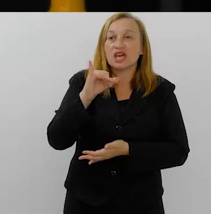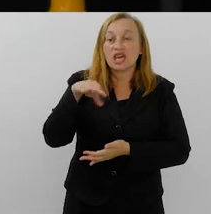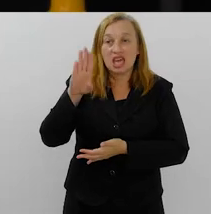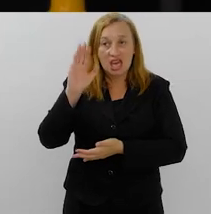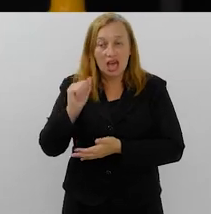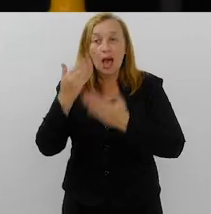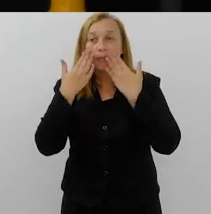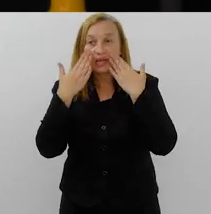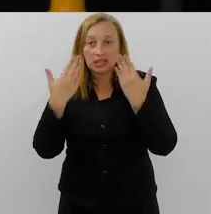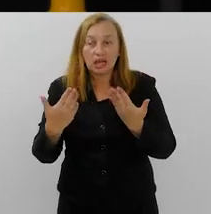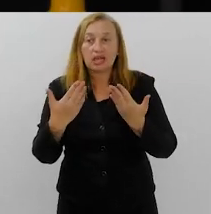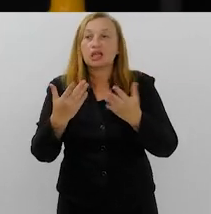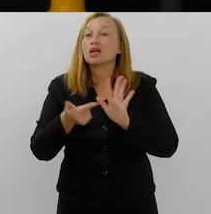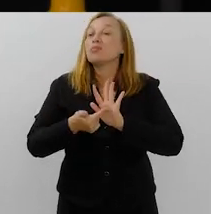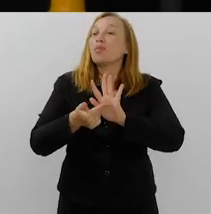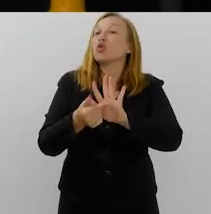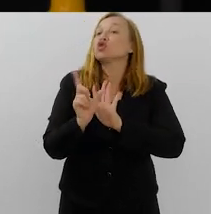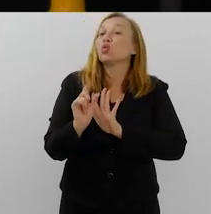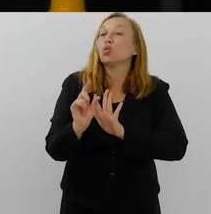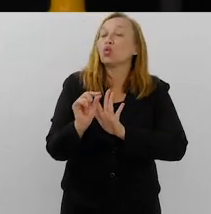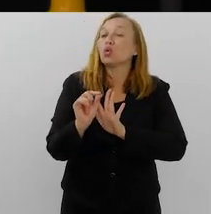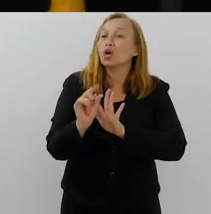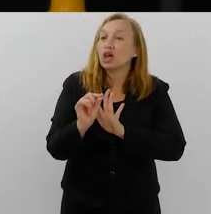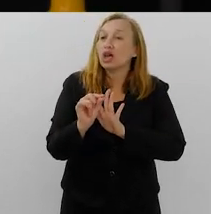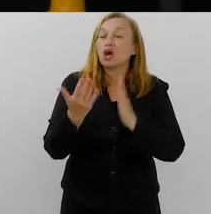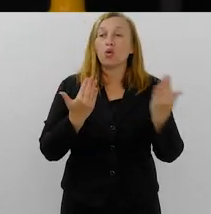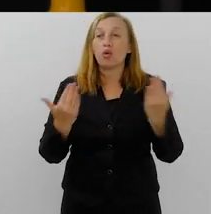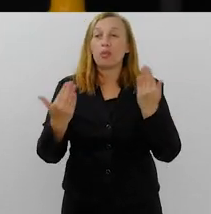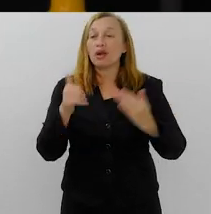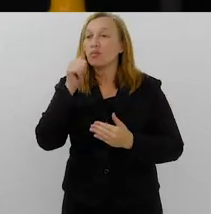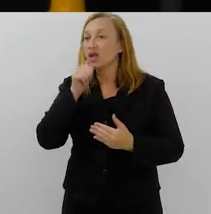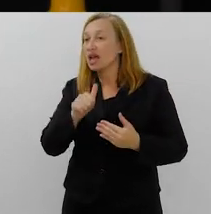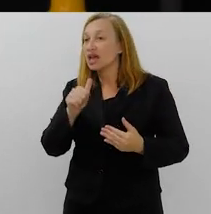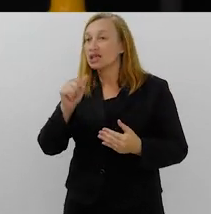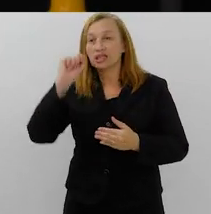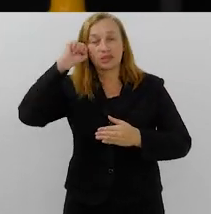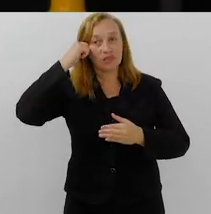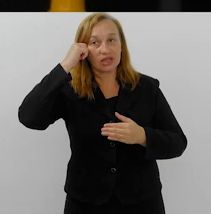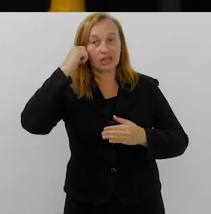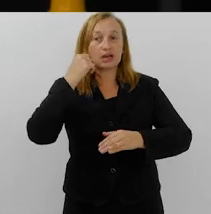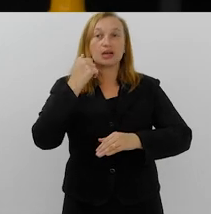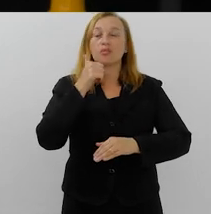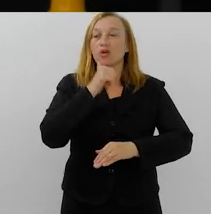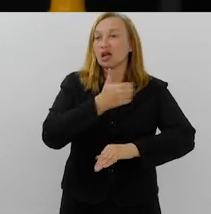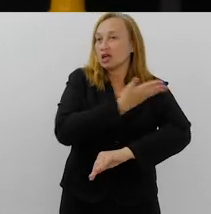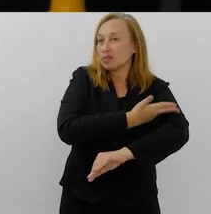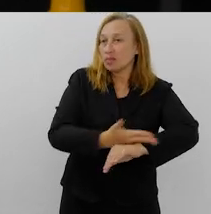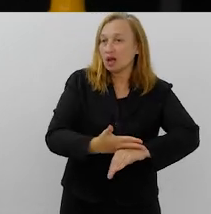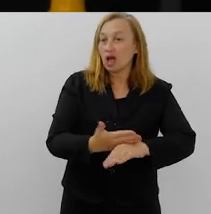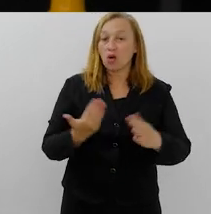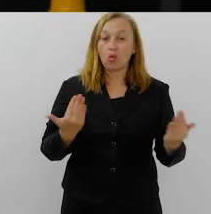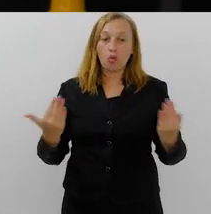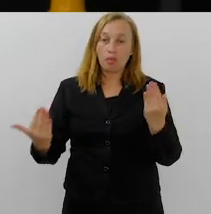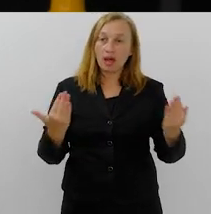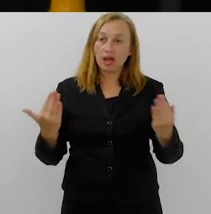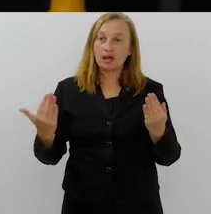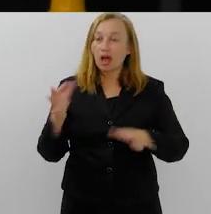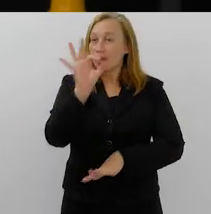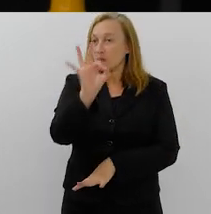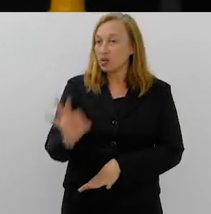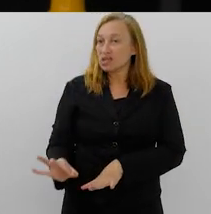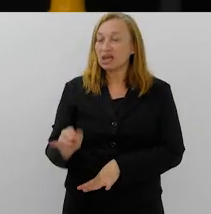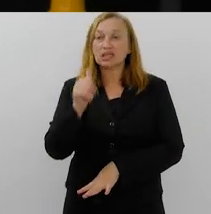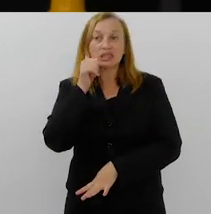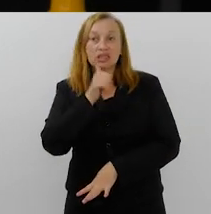do INCA que foi apresentado que mostra que comparando-se mulheres brancas com mulheres negras e vendo Qual é a